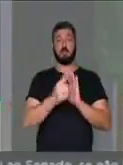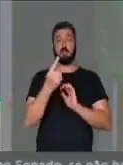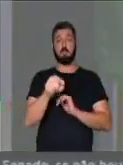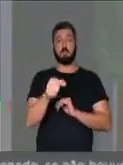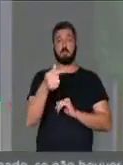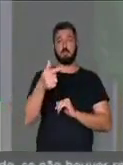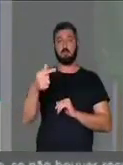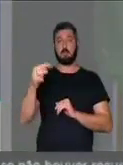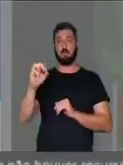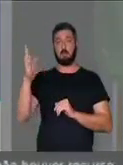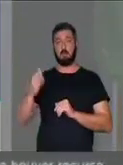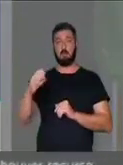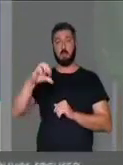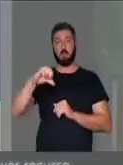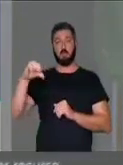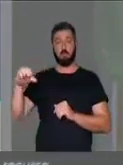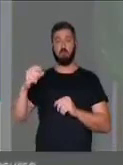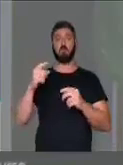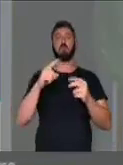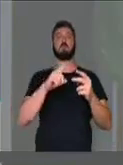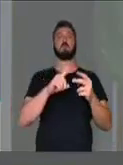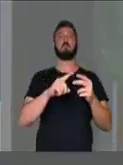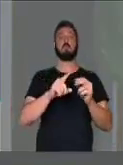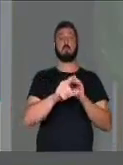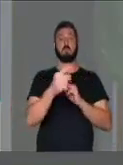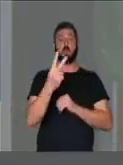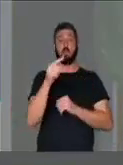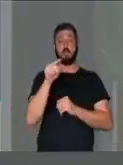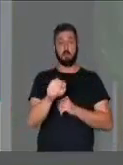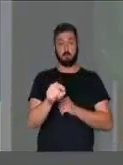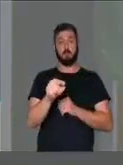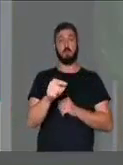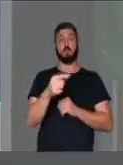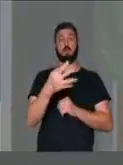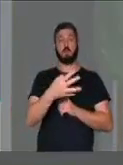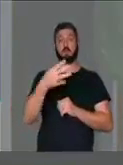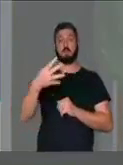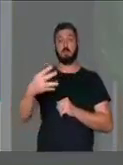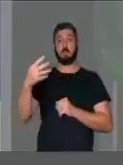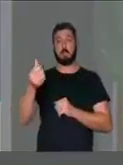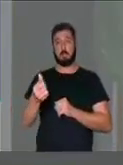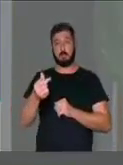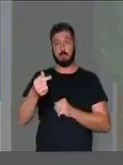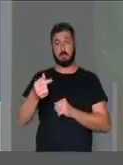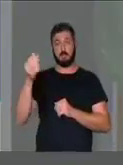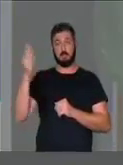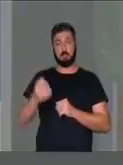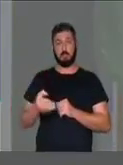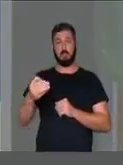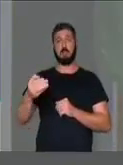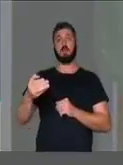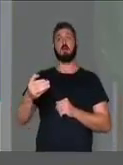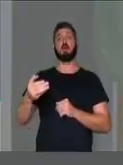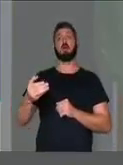da proposição apresentada, ampliar o uso de biocombustíveis em nosso país, pois apesar de